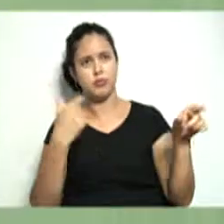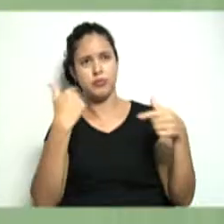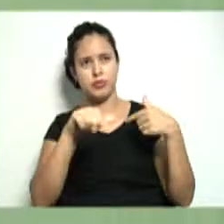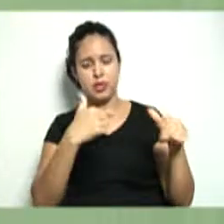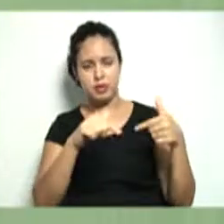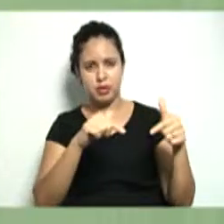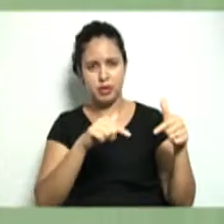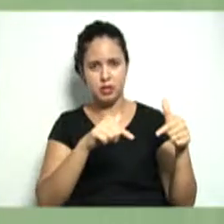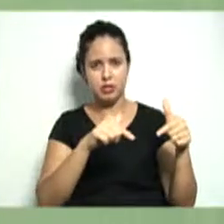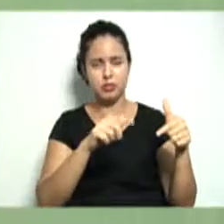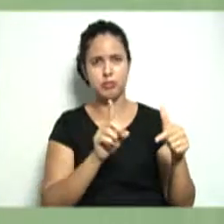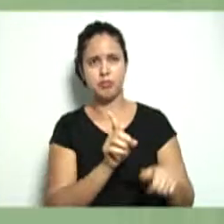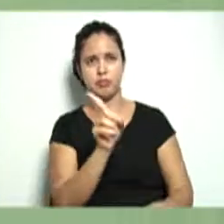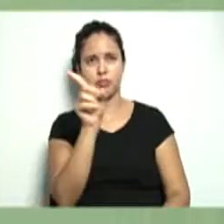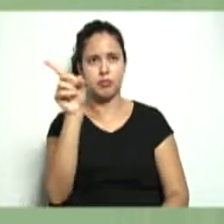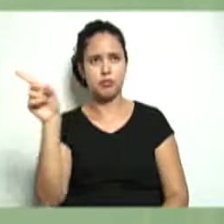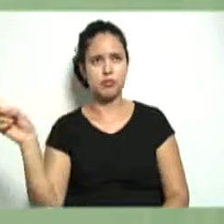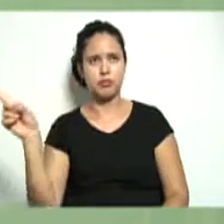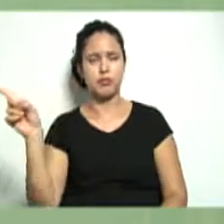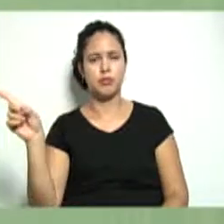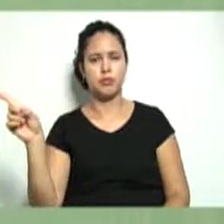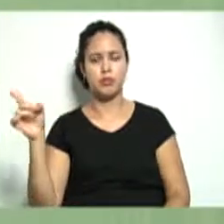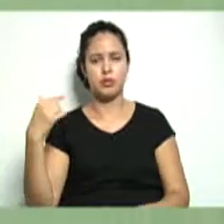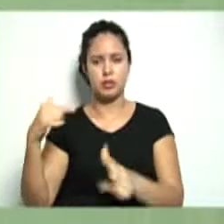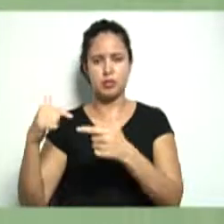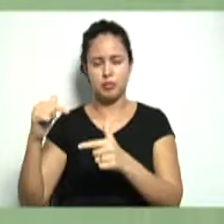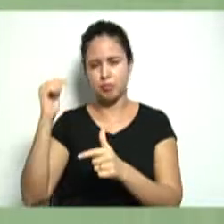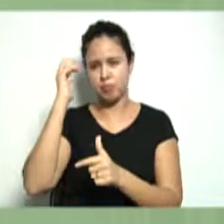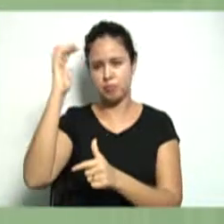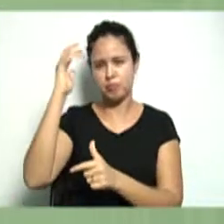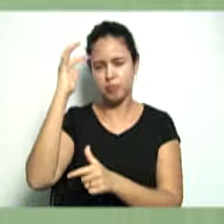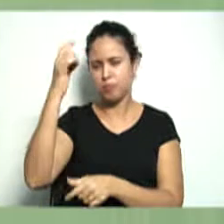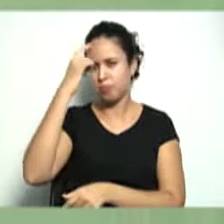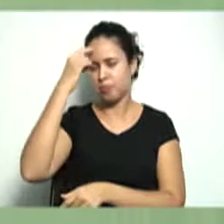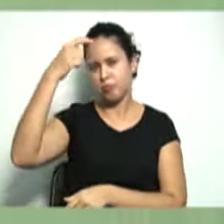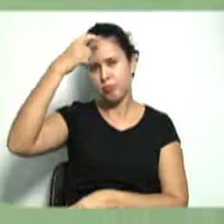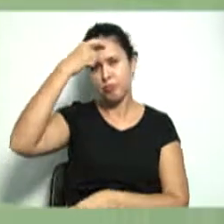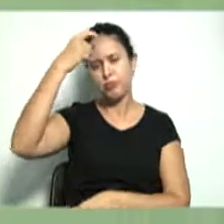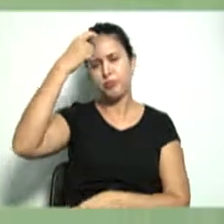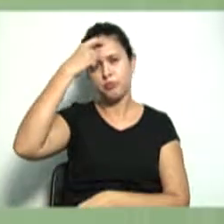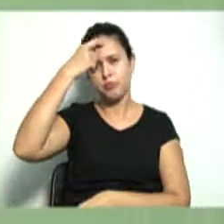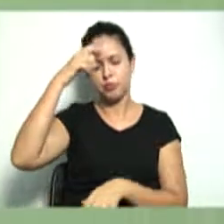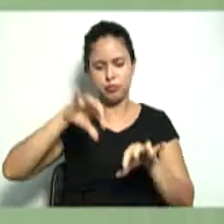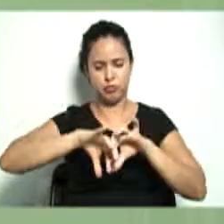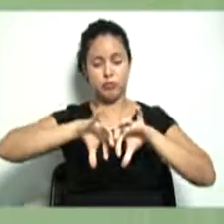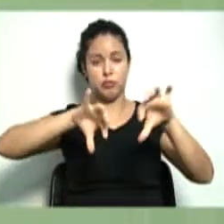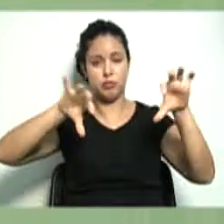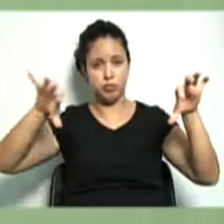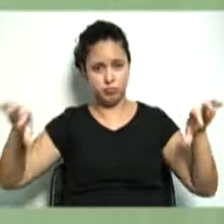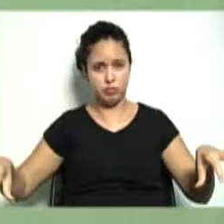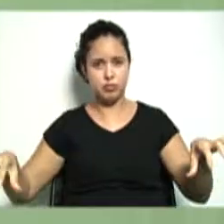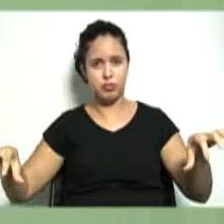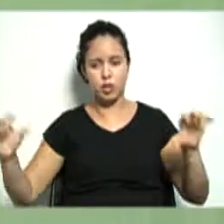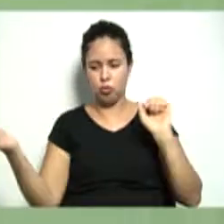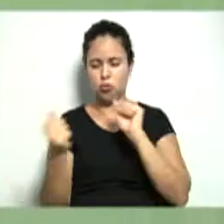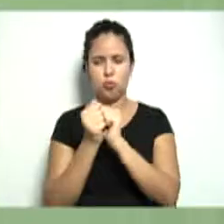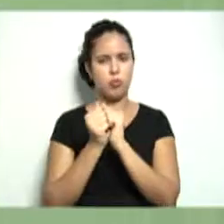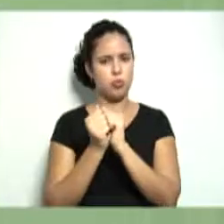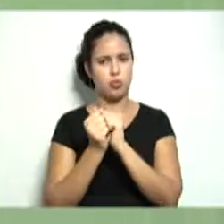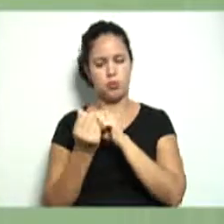um círculo, elas vão para caminhos separados. Né? Não existia no modo de produção